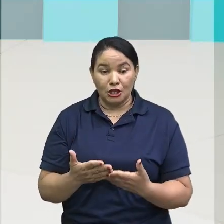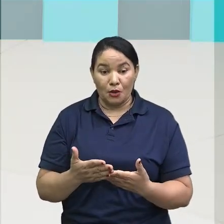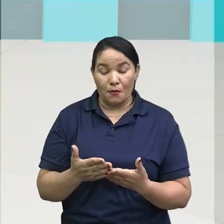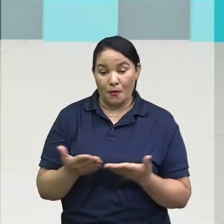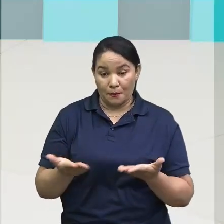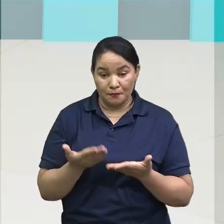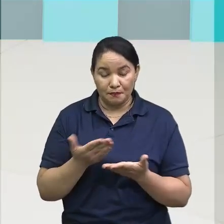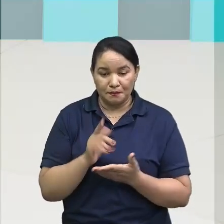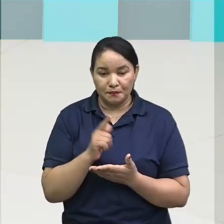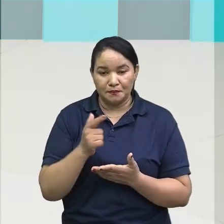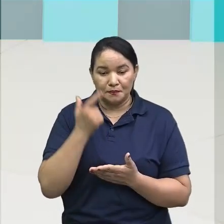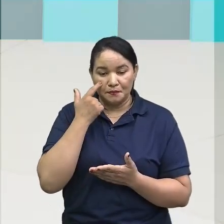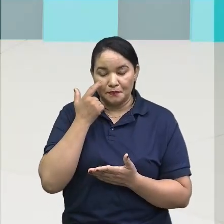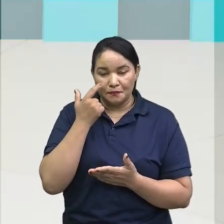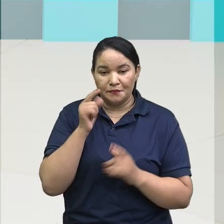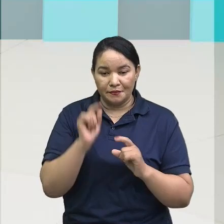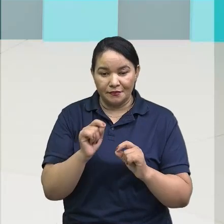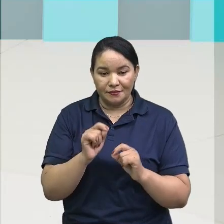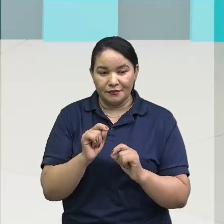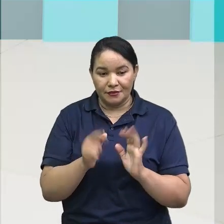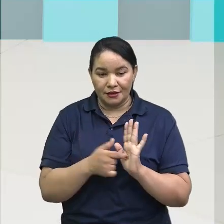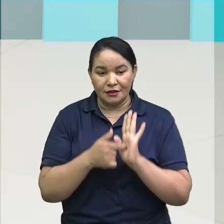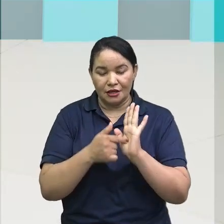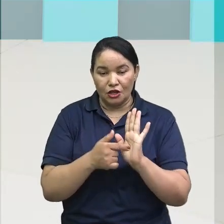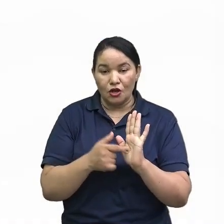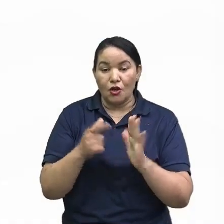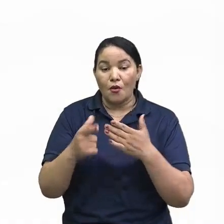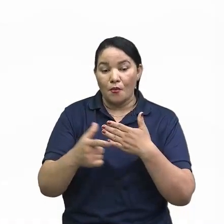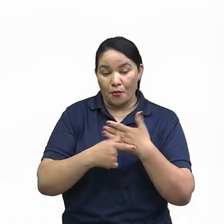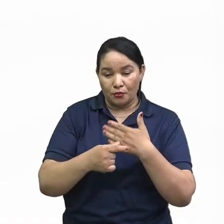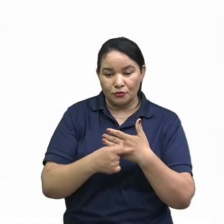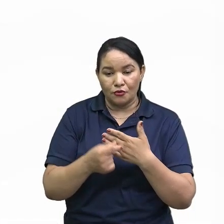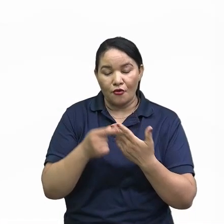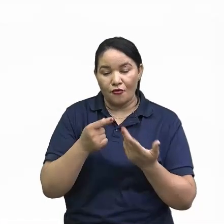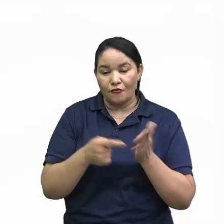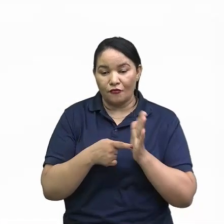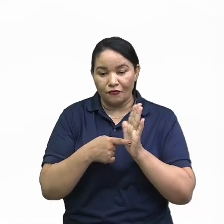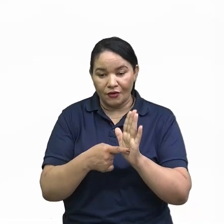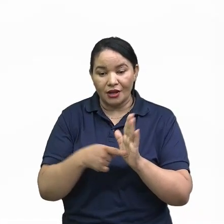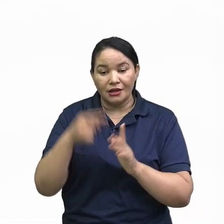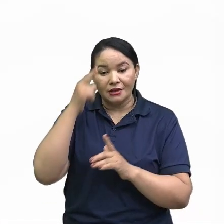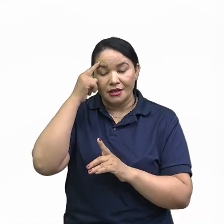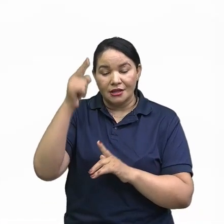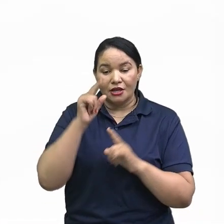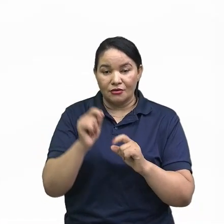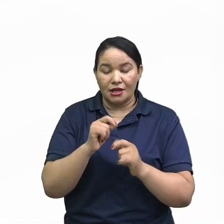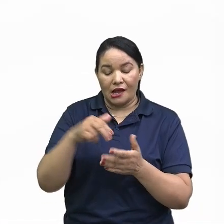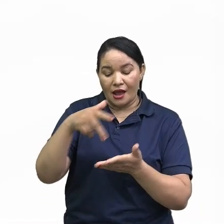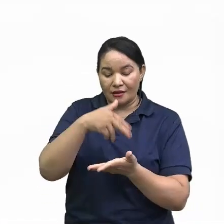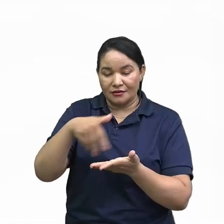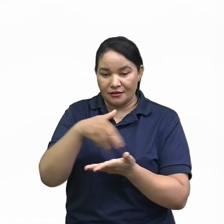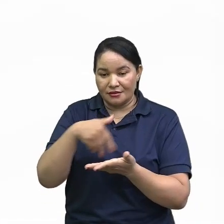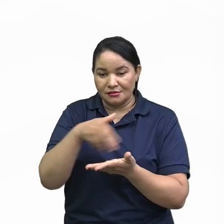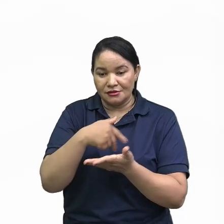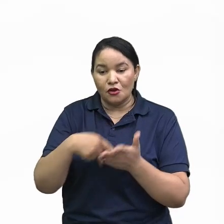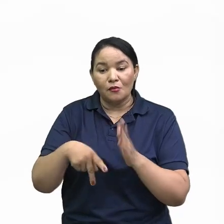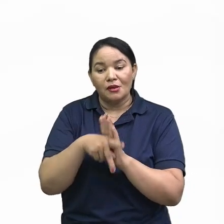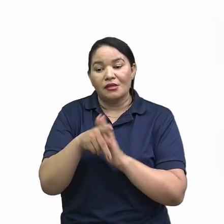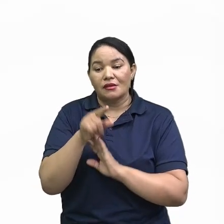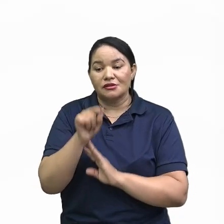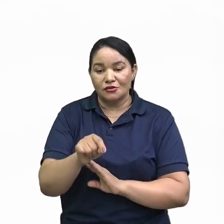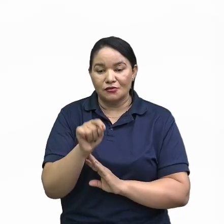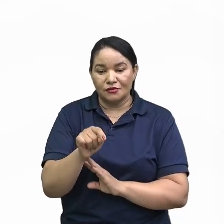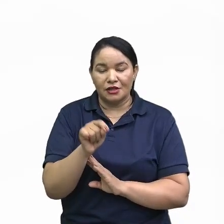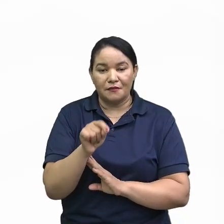aqui que, por exemplo, a gente traz um autor que nos apresenta a ideia de que a dança faz parte desses rituais,